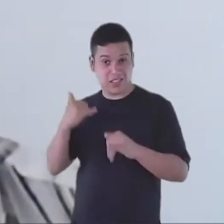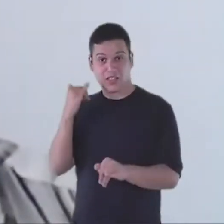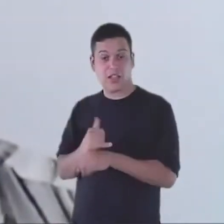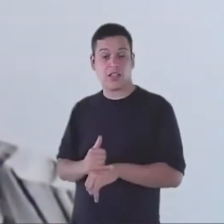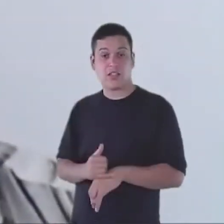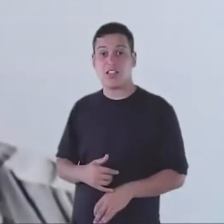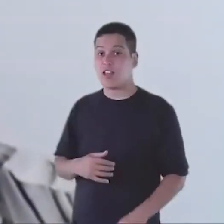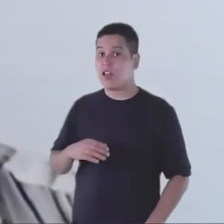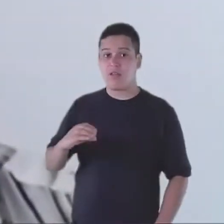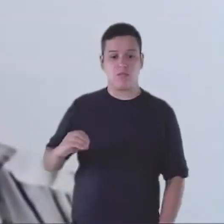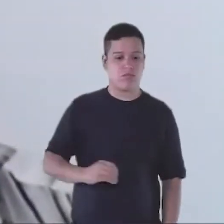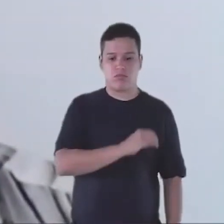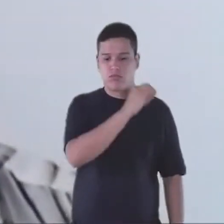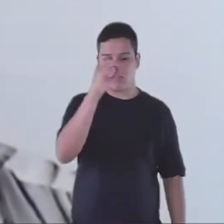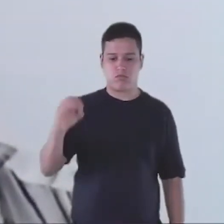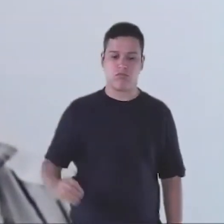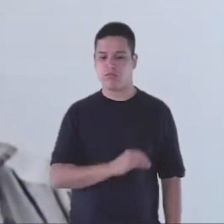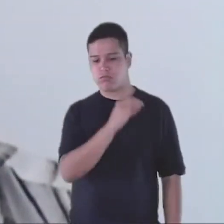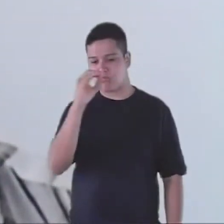24 horas.